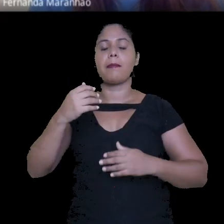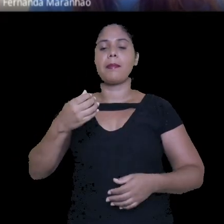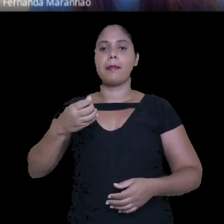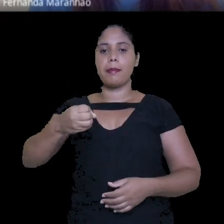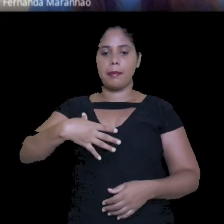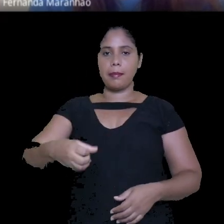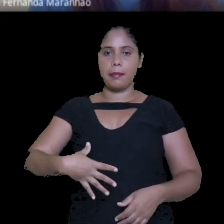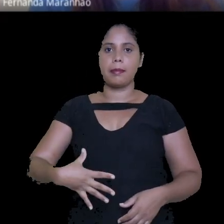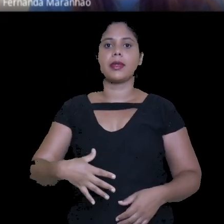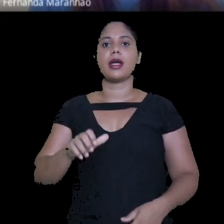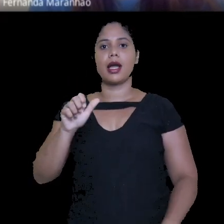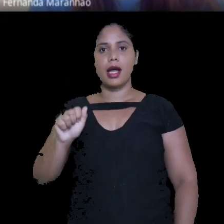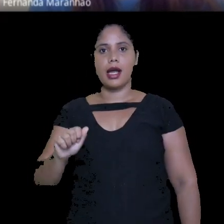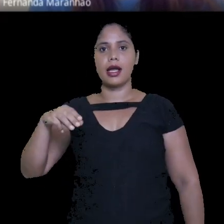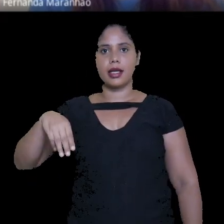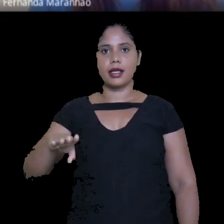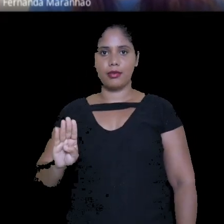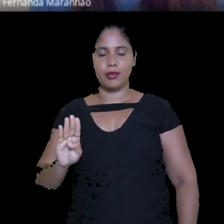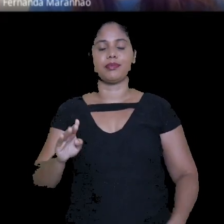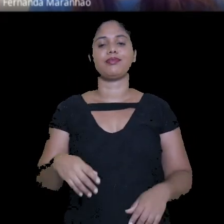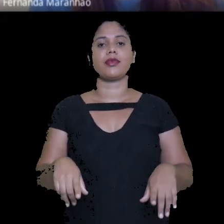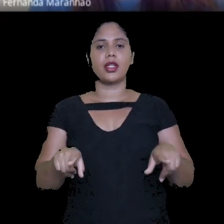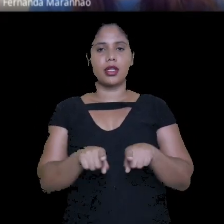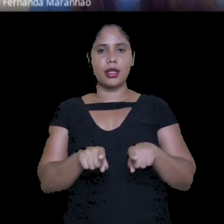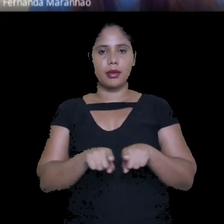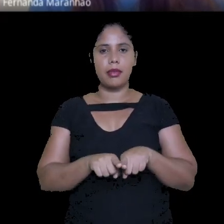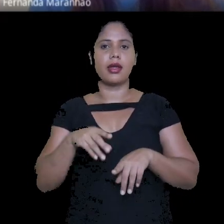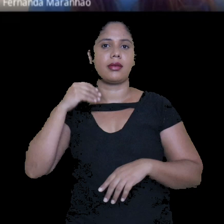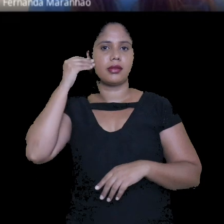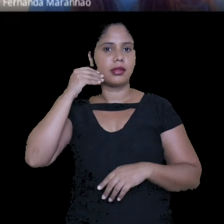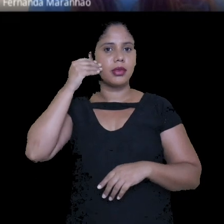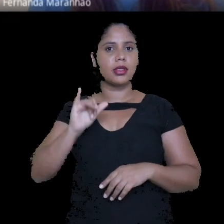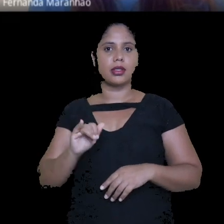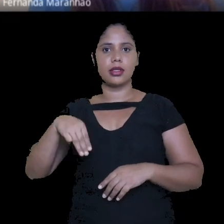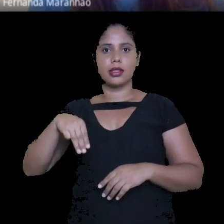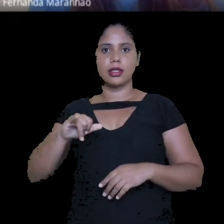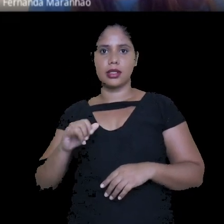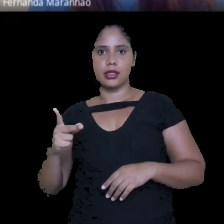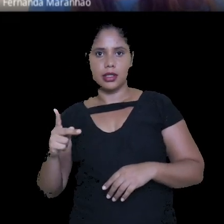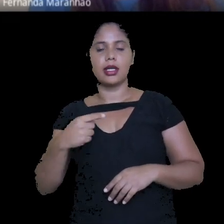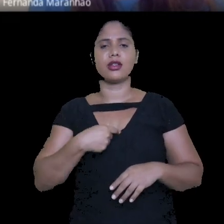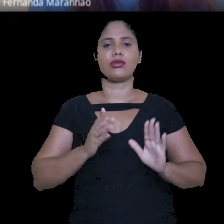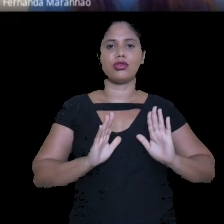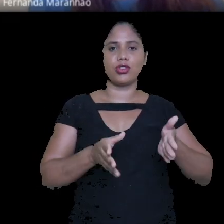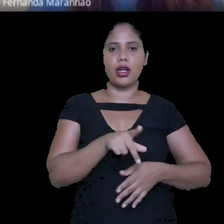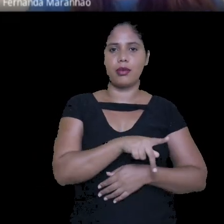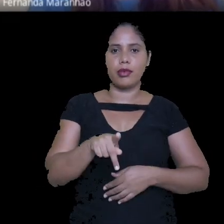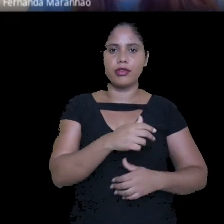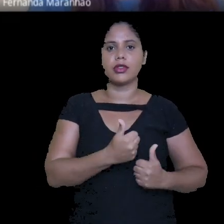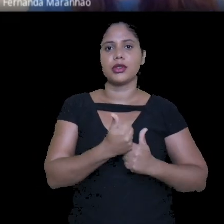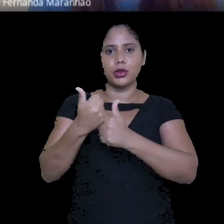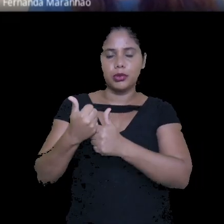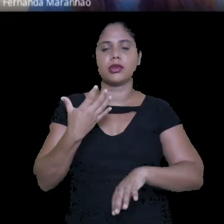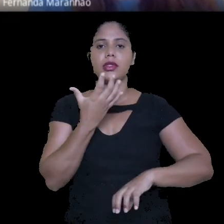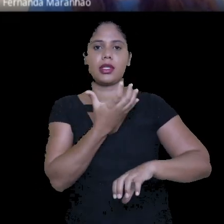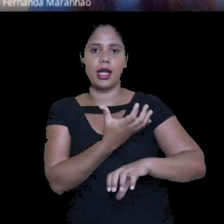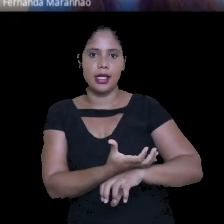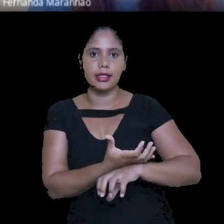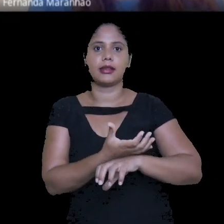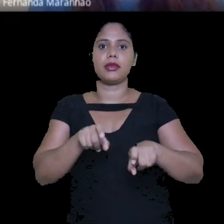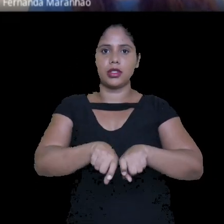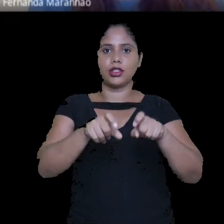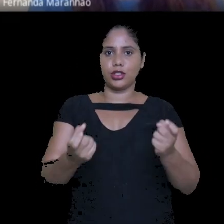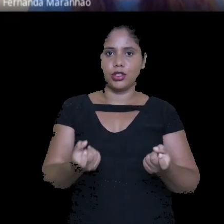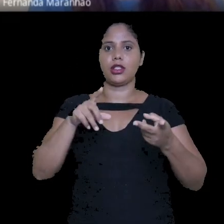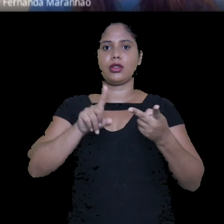de ginecologia e obstetrícia da Universidade Federal de Pernambuco e da Universidade de Pernambuco. Atualmente sou membro